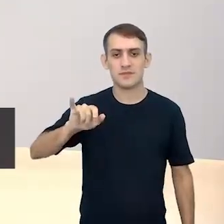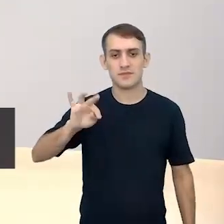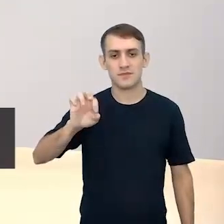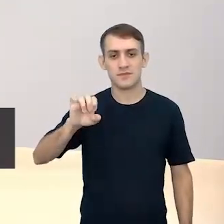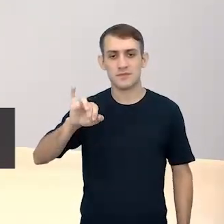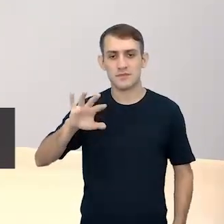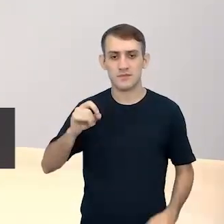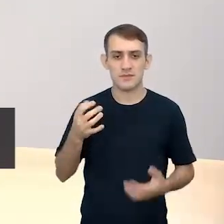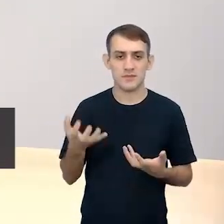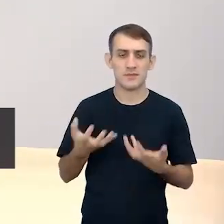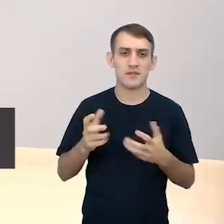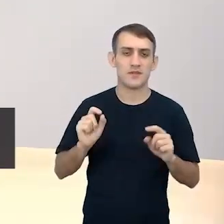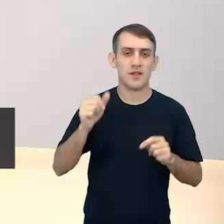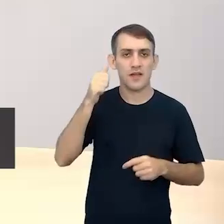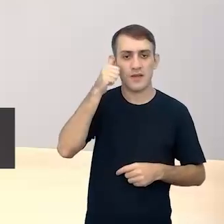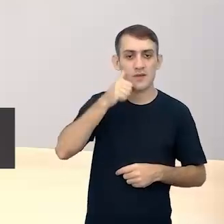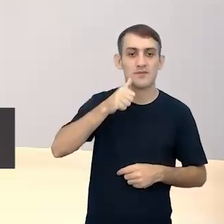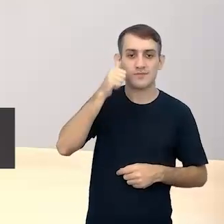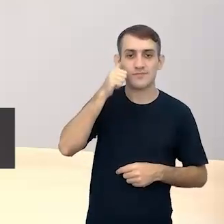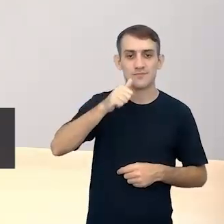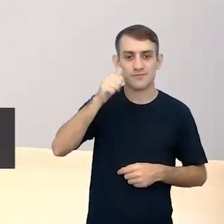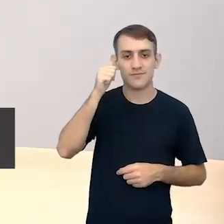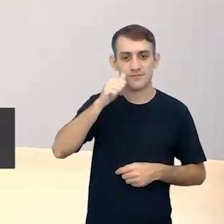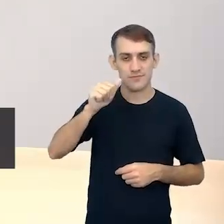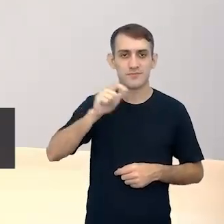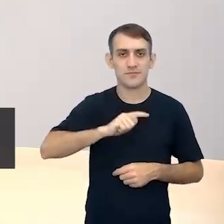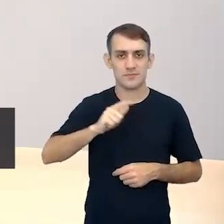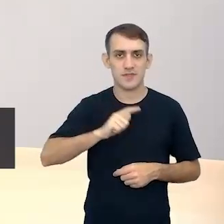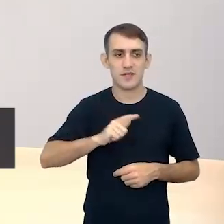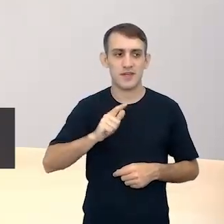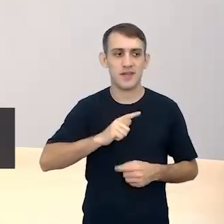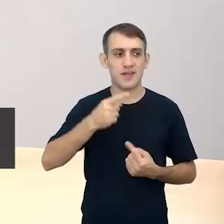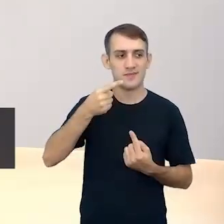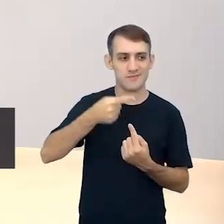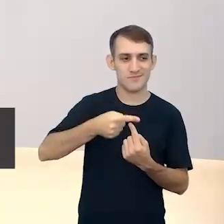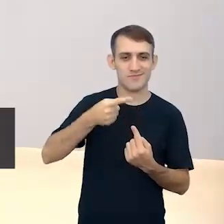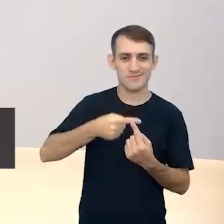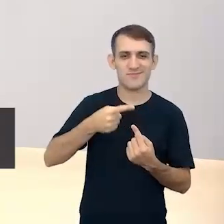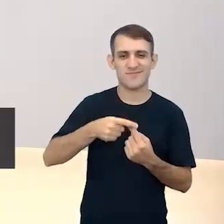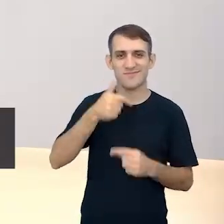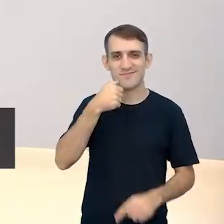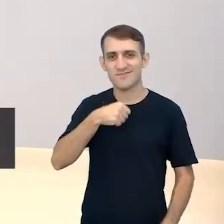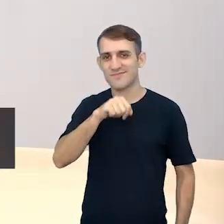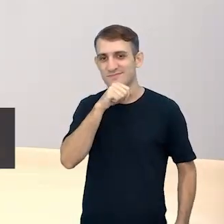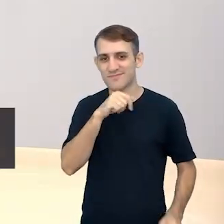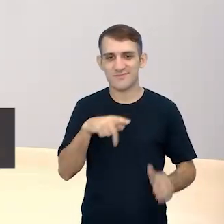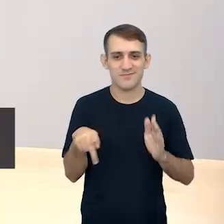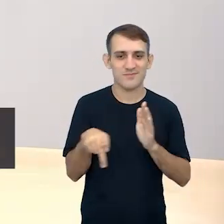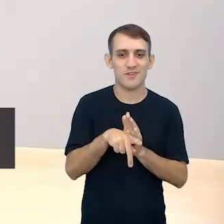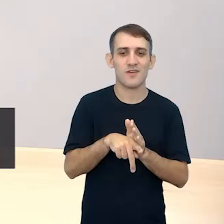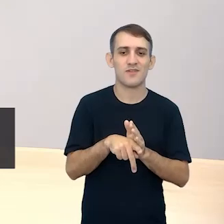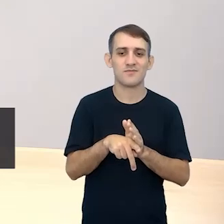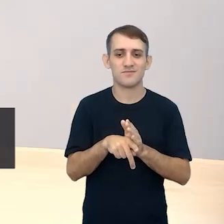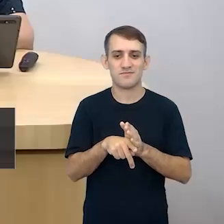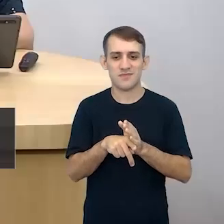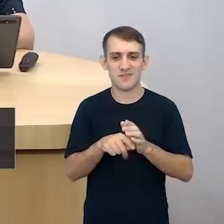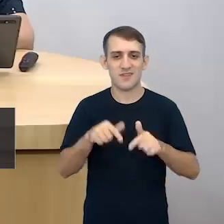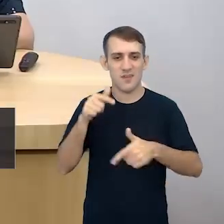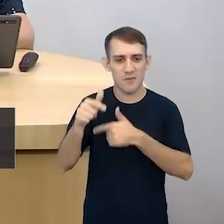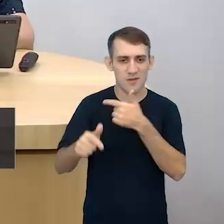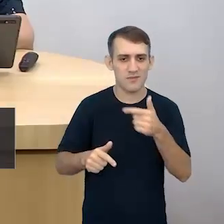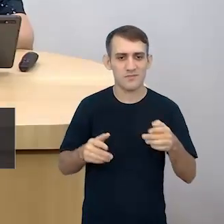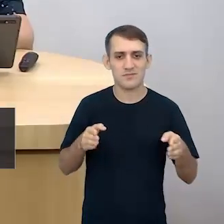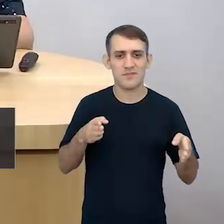buscar um profissional, a mulher para ter um instinto mais maternal, meio período, né?